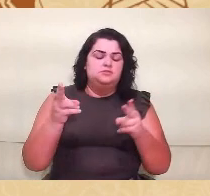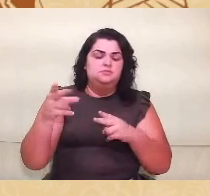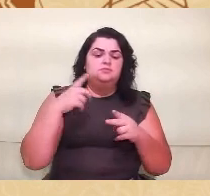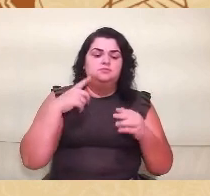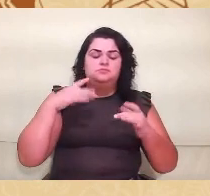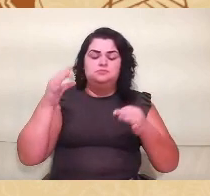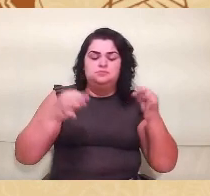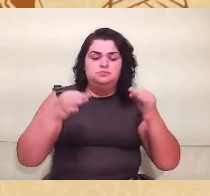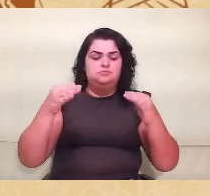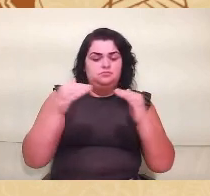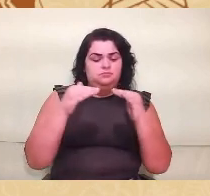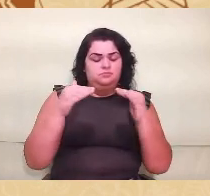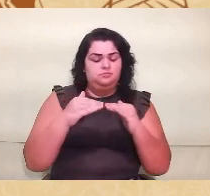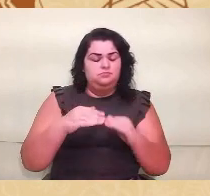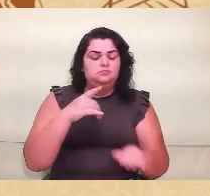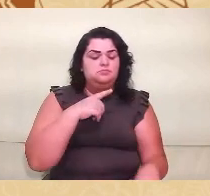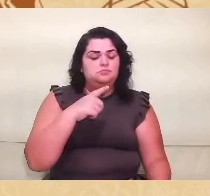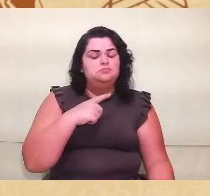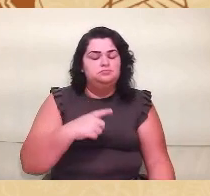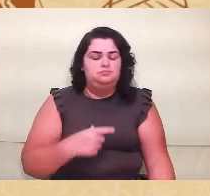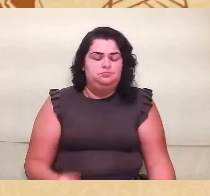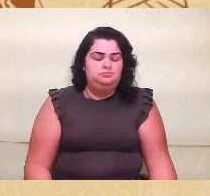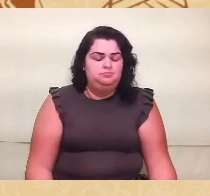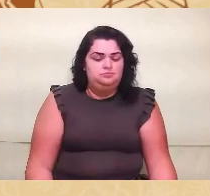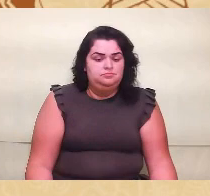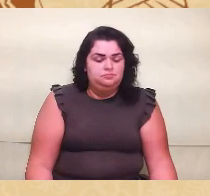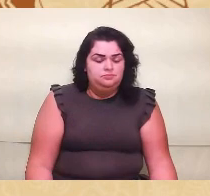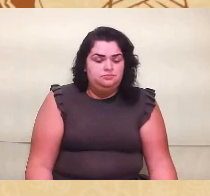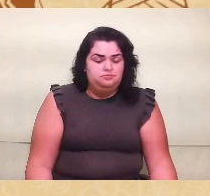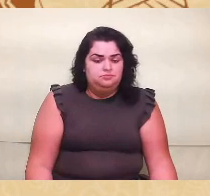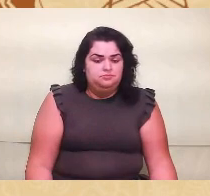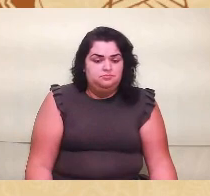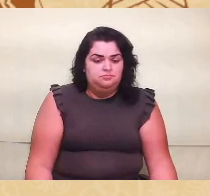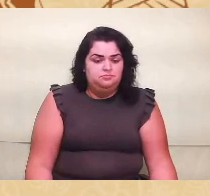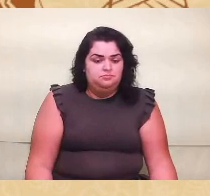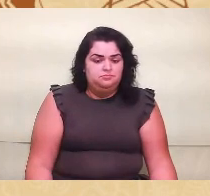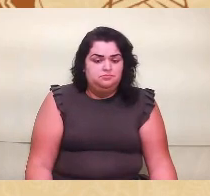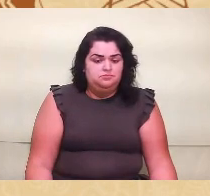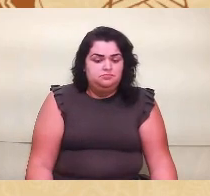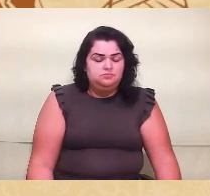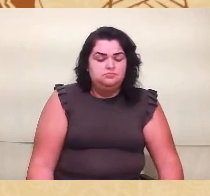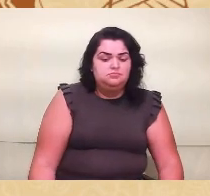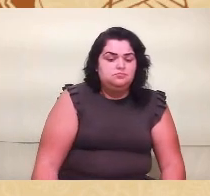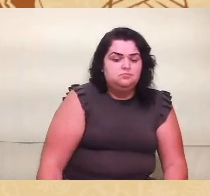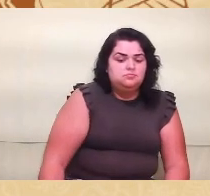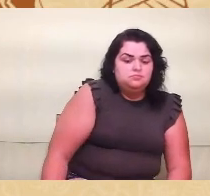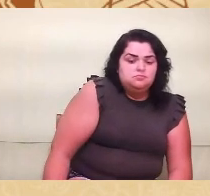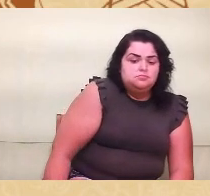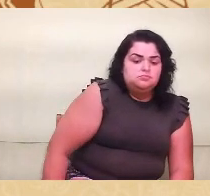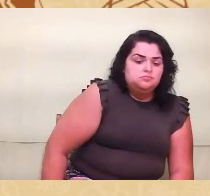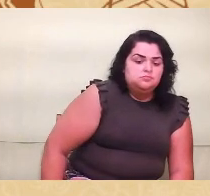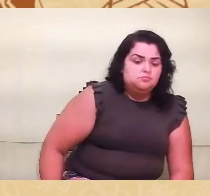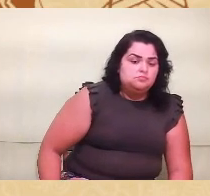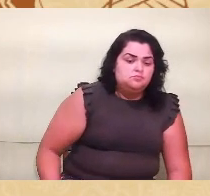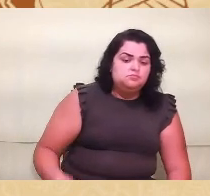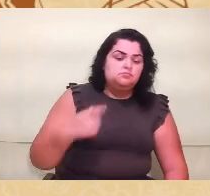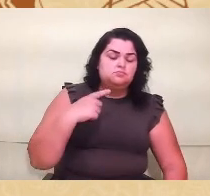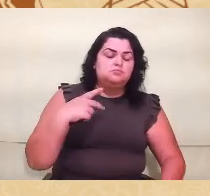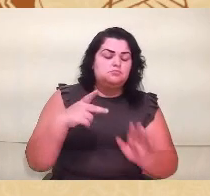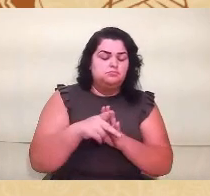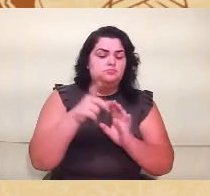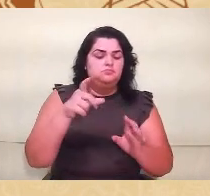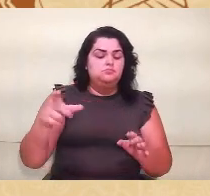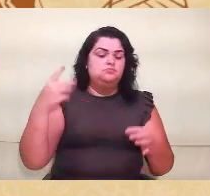Aqui tem sido assim. Tem sido sempre a negociação. É claro que aqui, como é área turística, tem